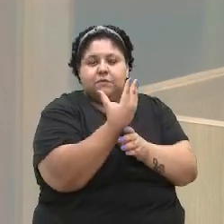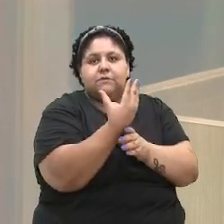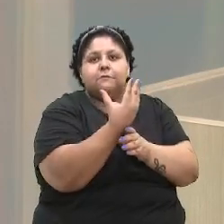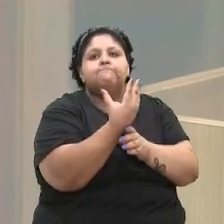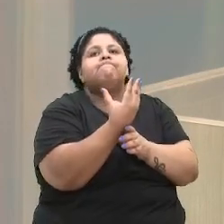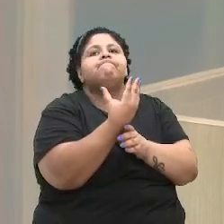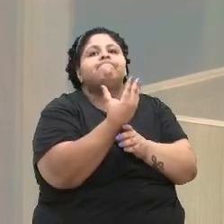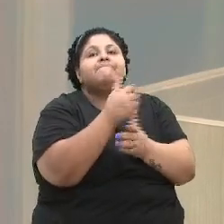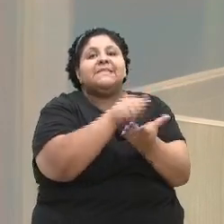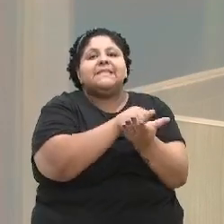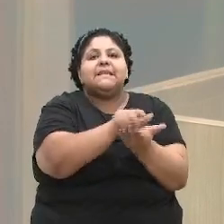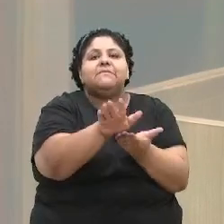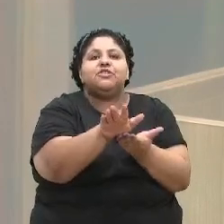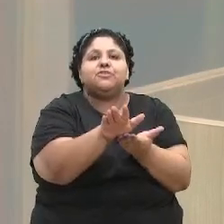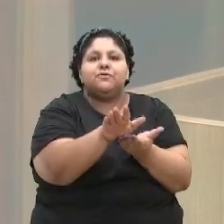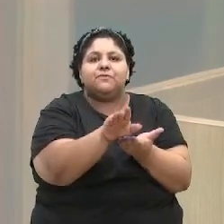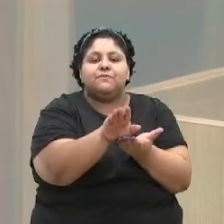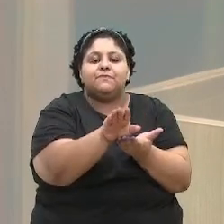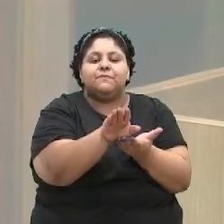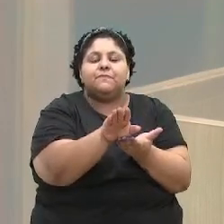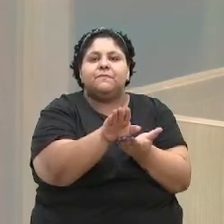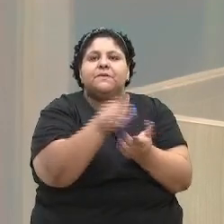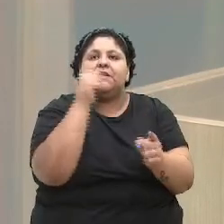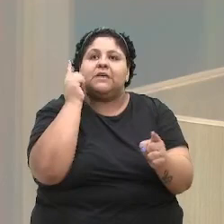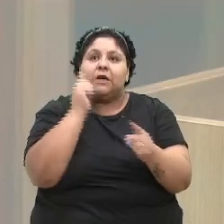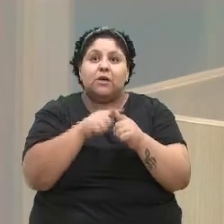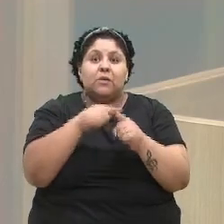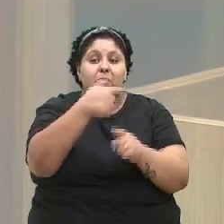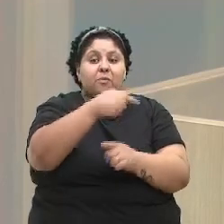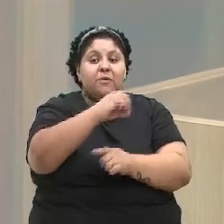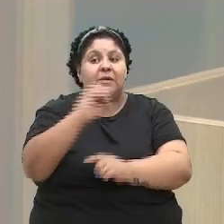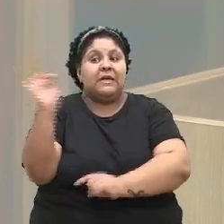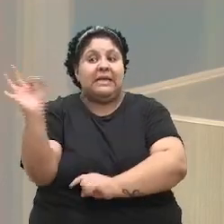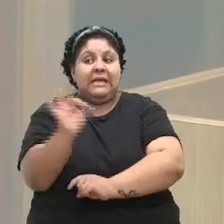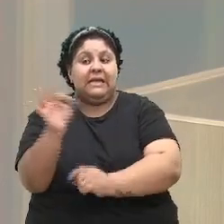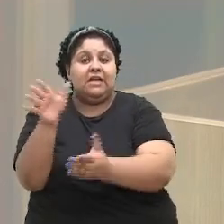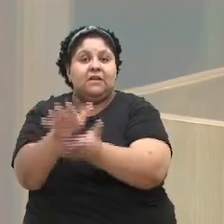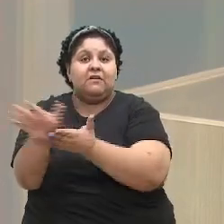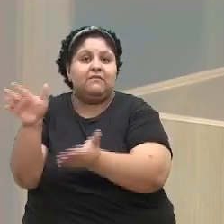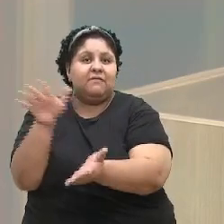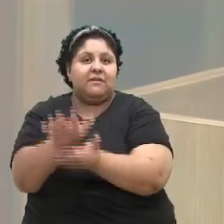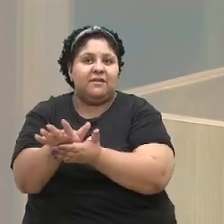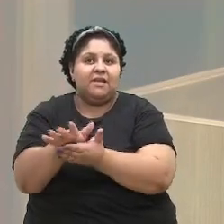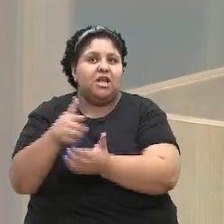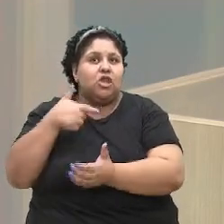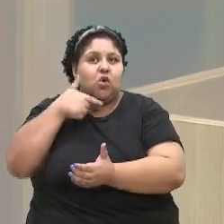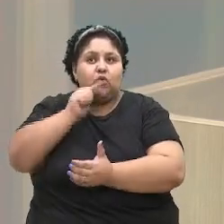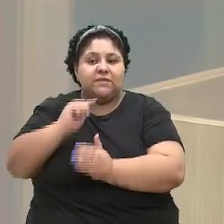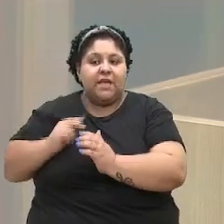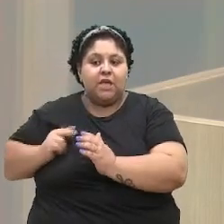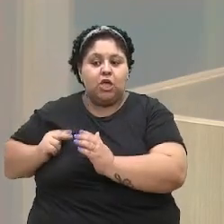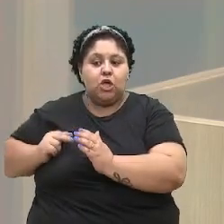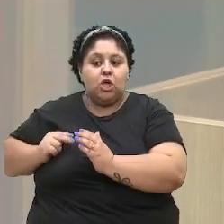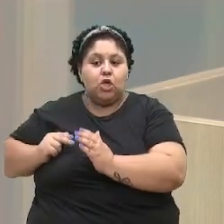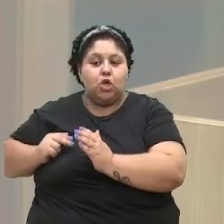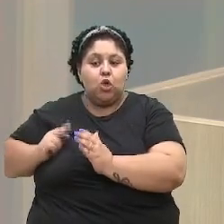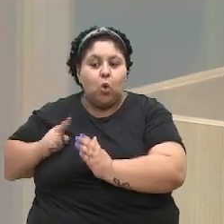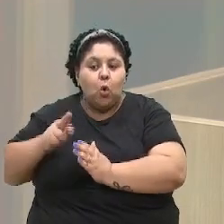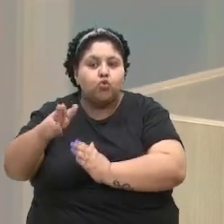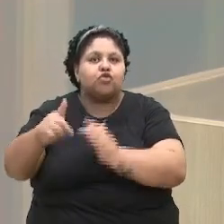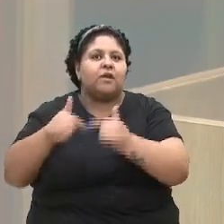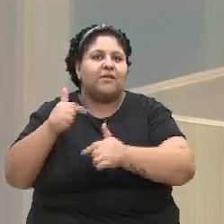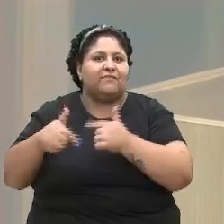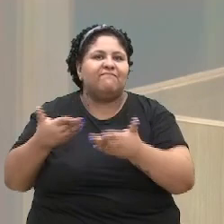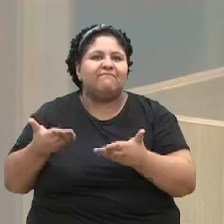serão demitidos porque 70% dos produtores deixarão de produzir